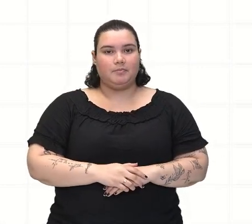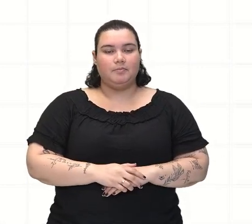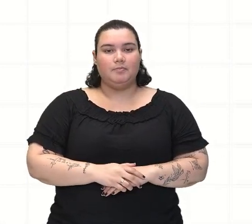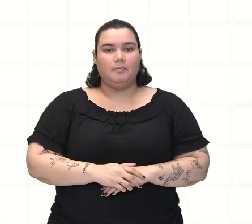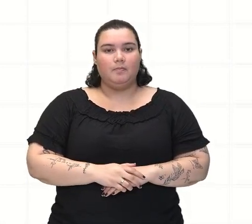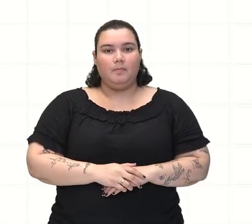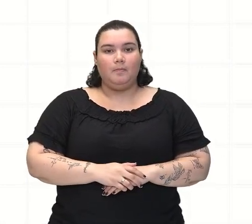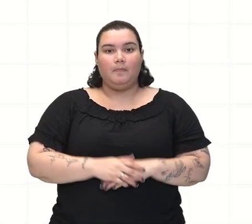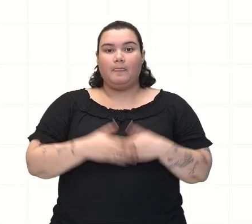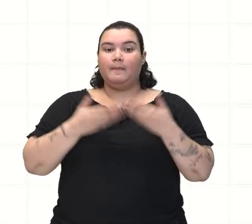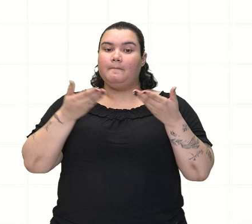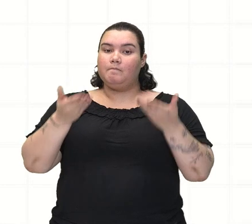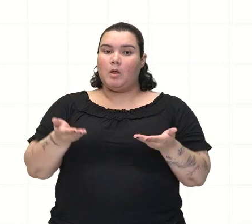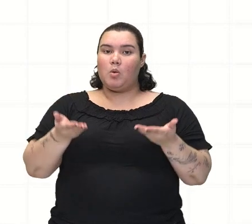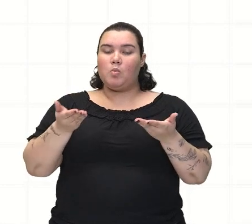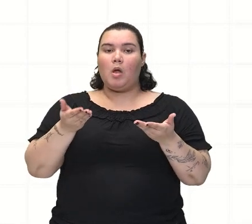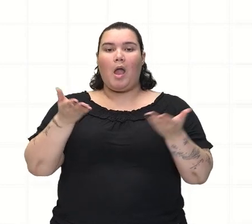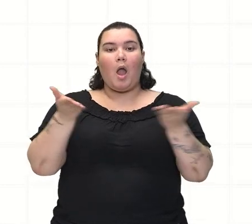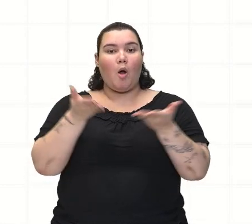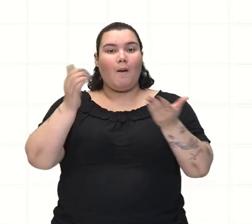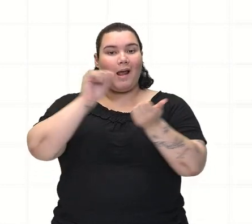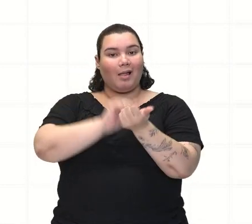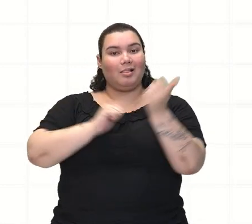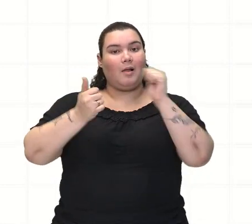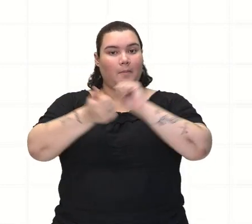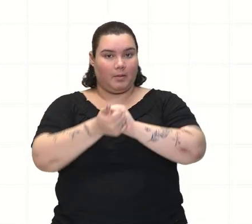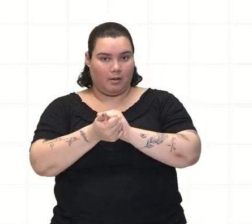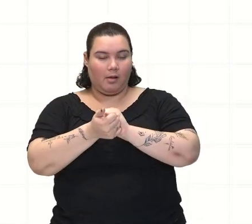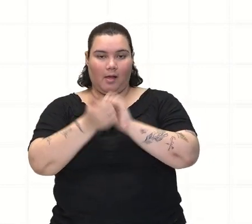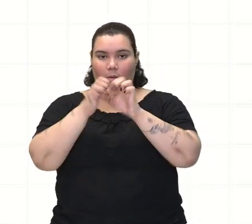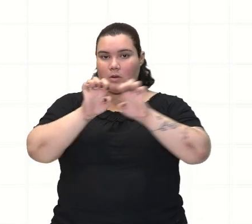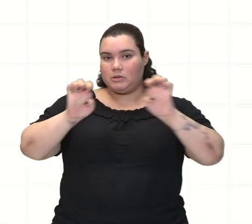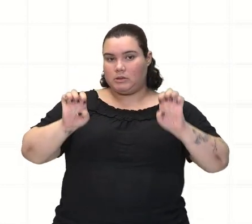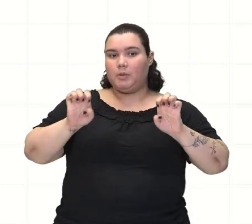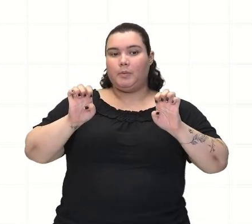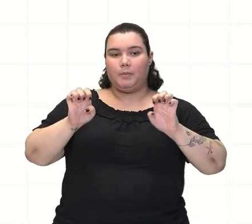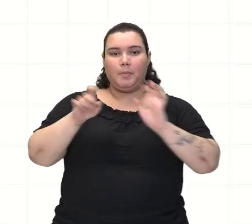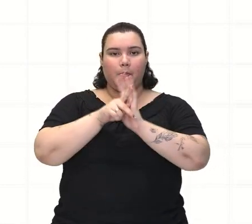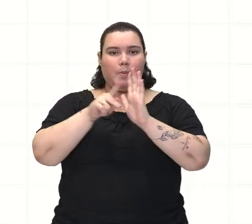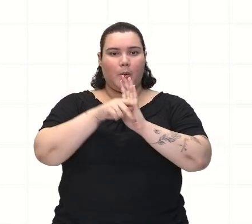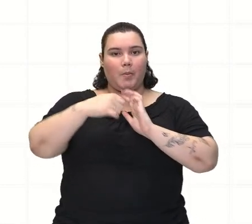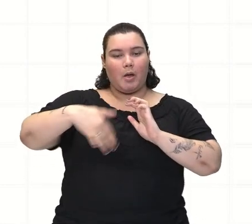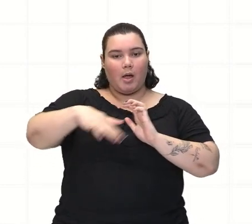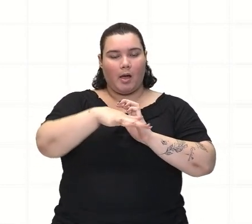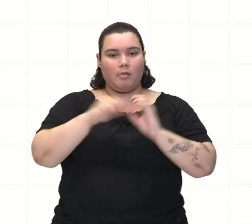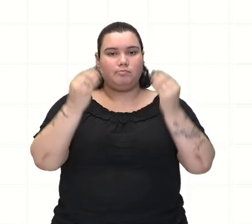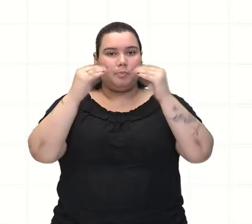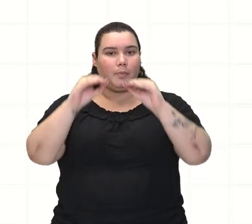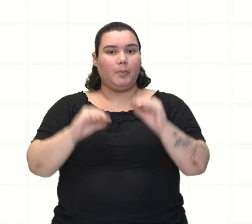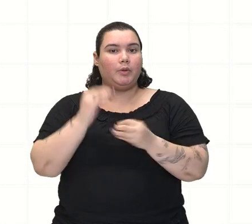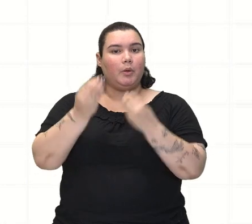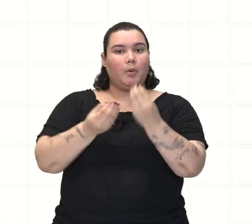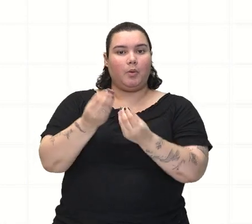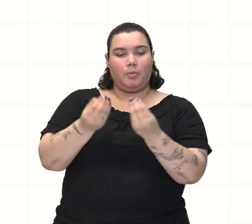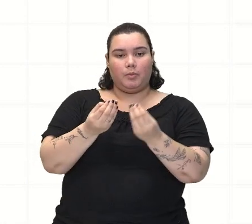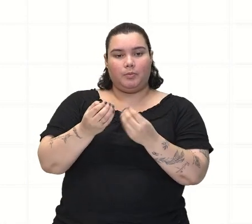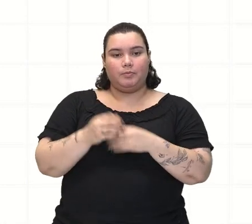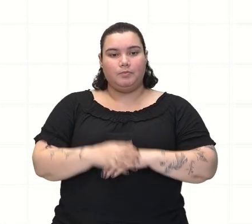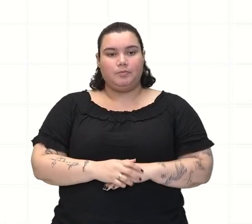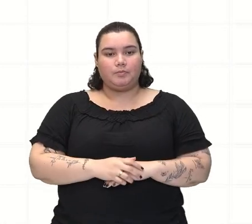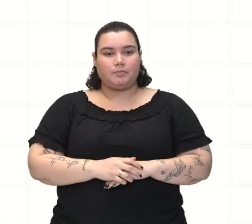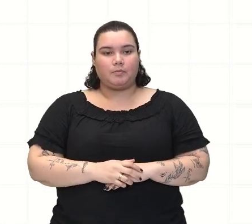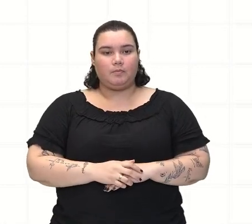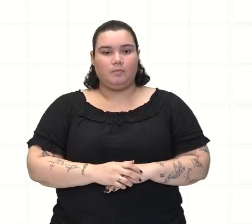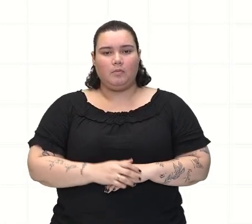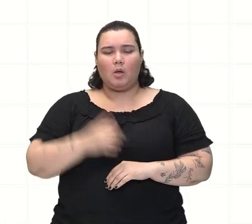Então, reescrevendo essa equação da área aqui, ó, reescrevendo essa equação da área, o que eu tenho que fazer